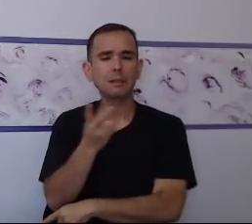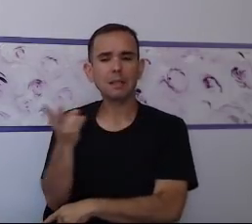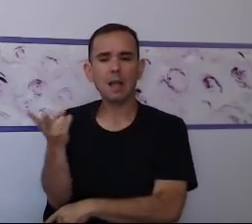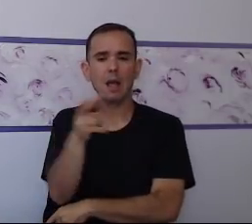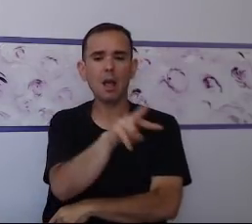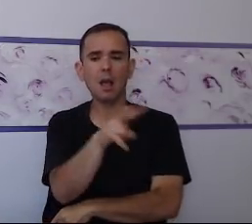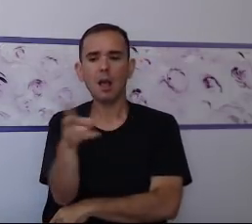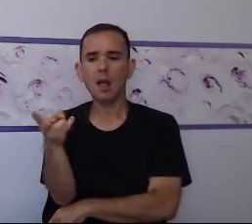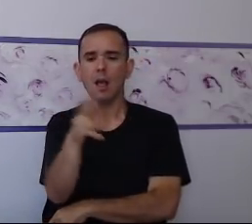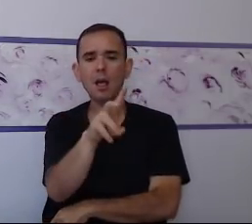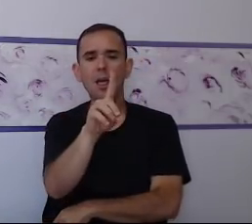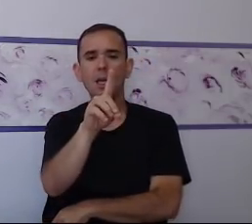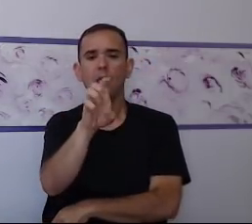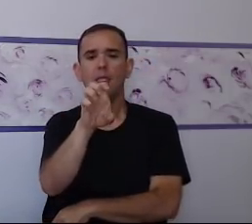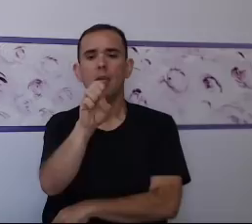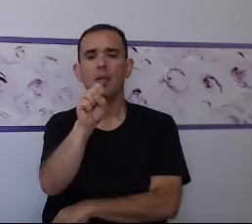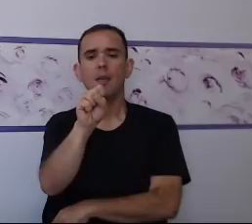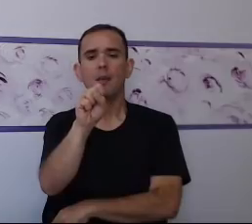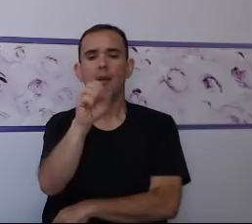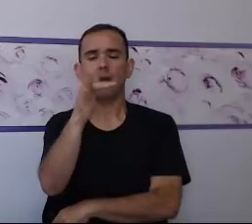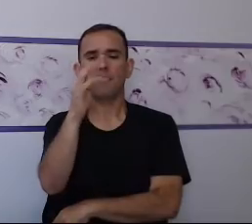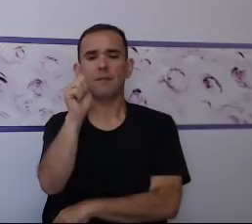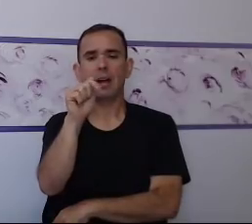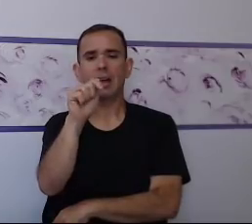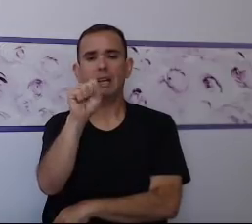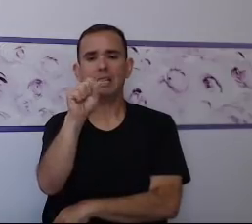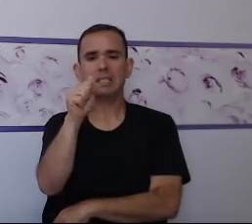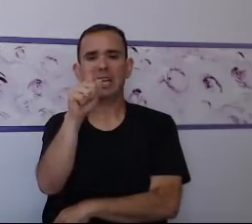a defasagem.